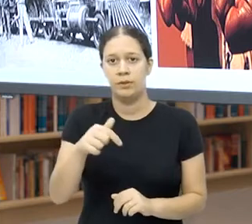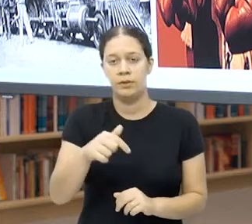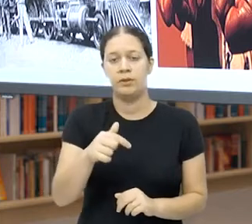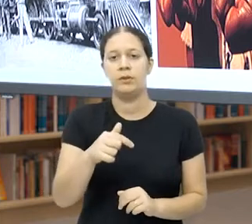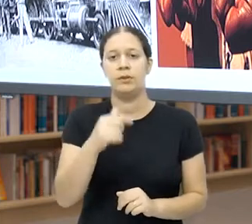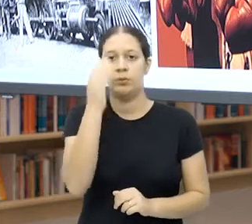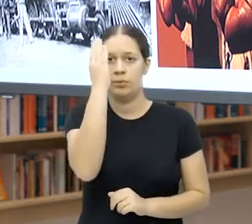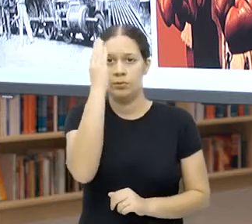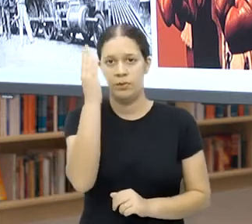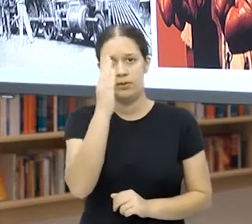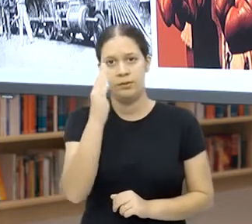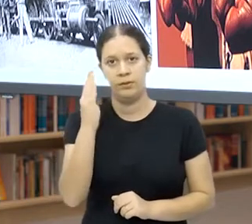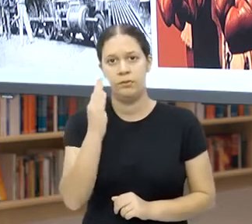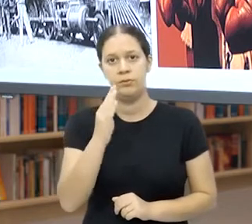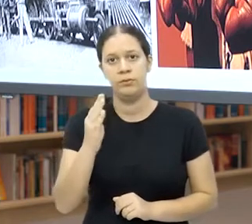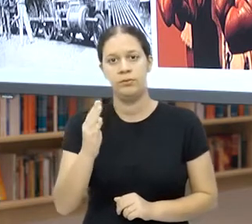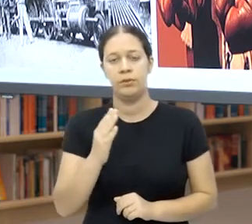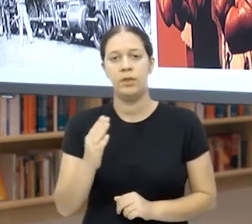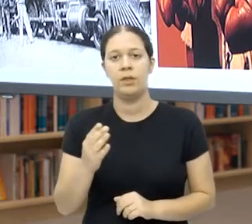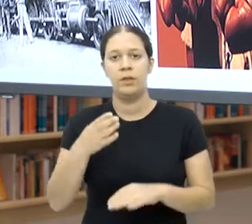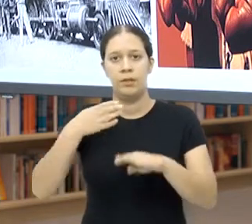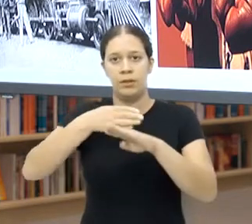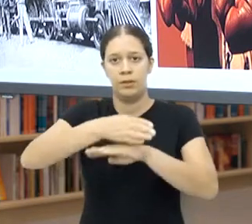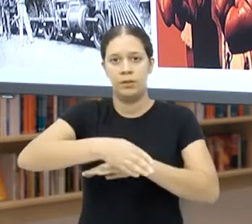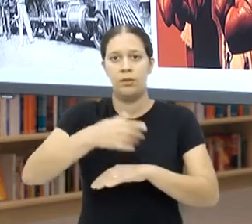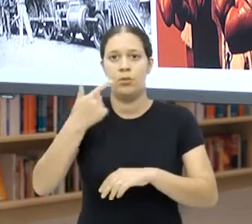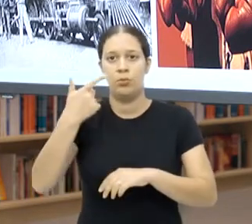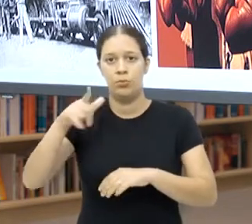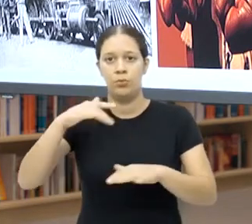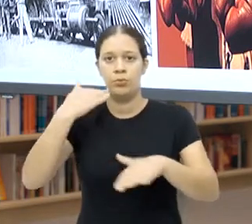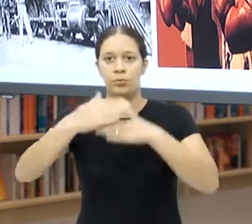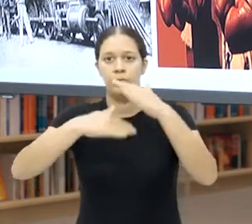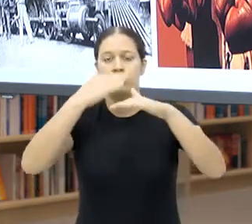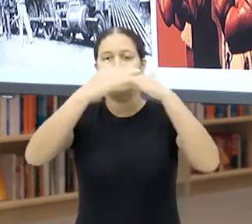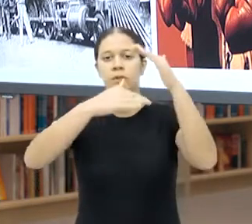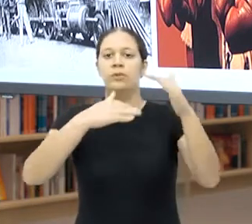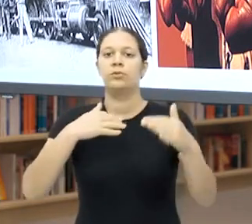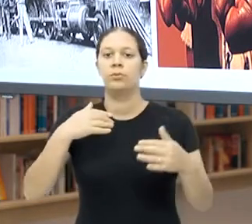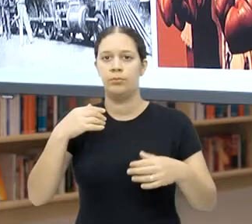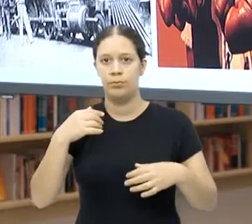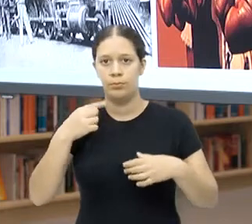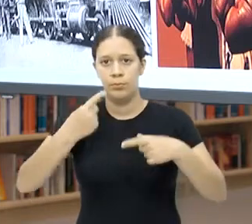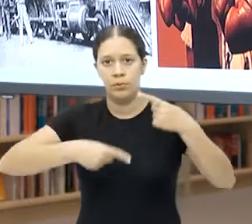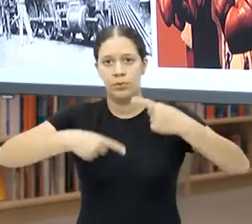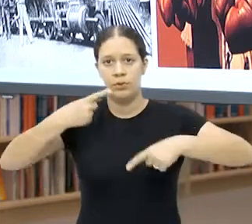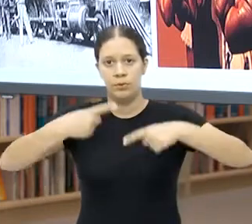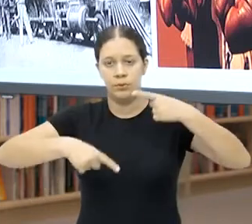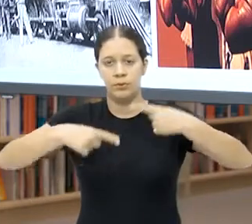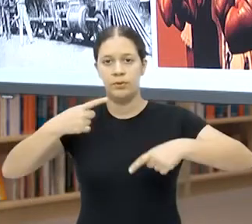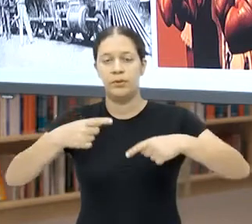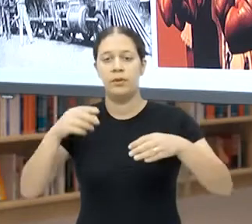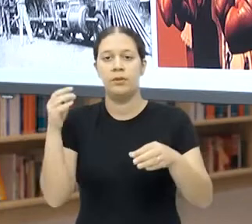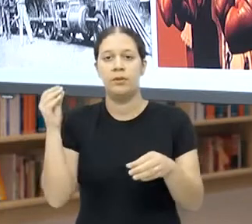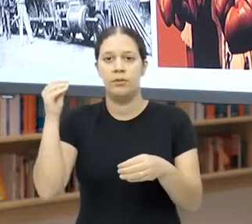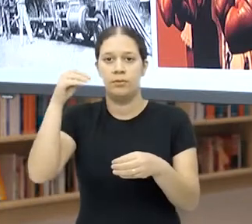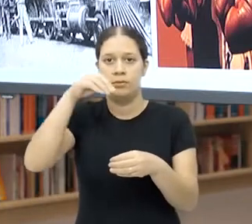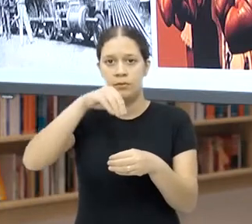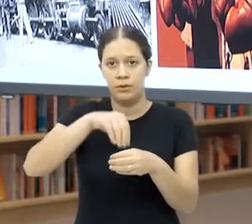como monarca. Beleza? Assim até entrar outro processo político. Em seguida, dentro